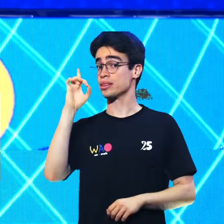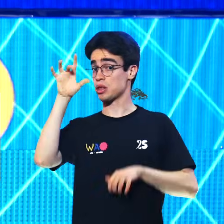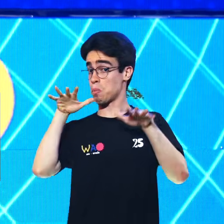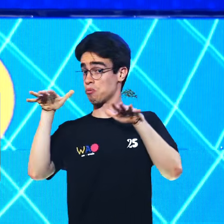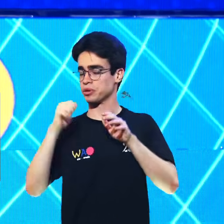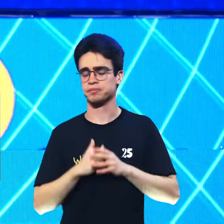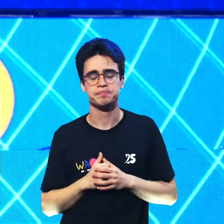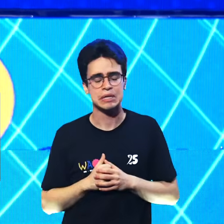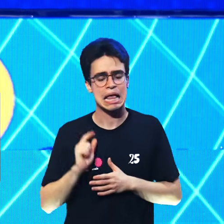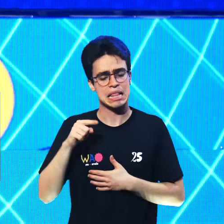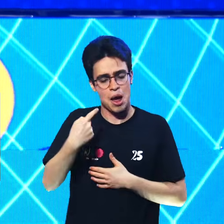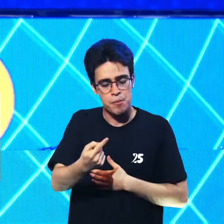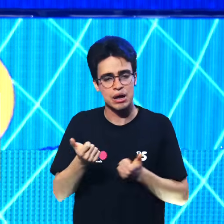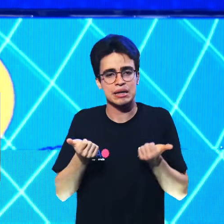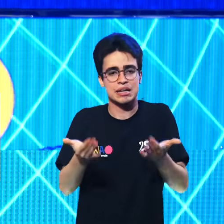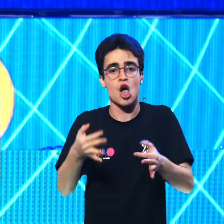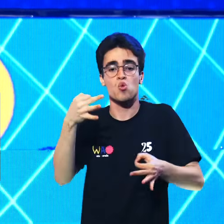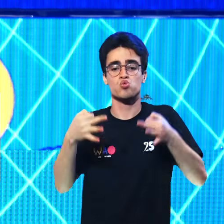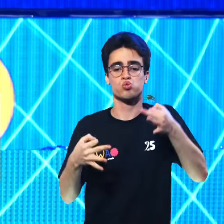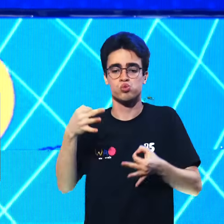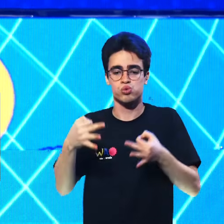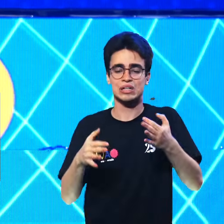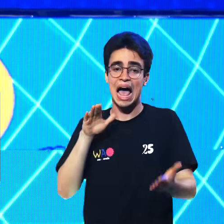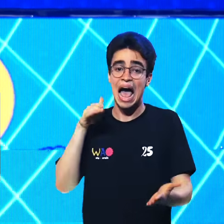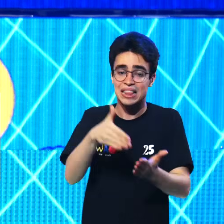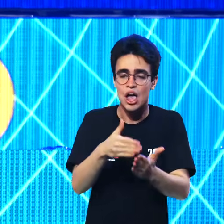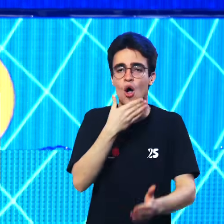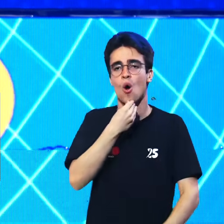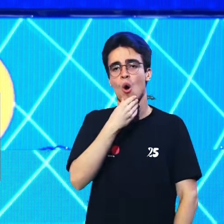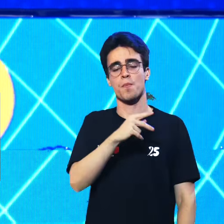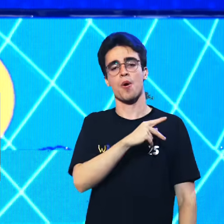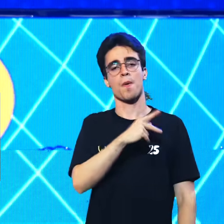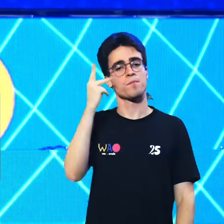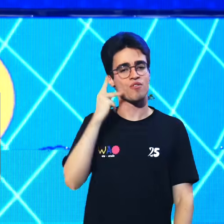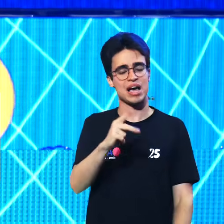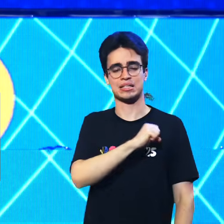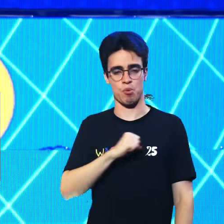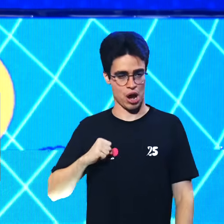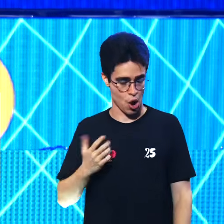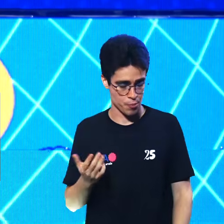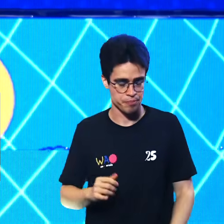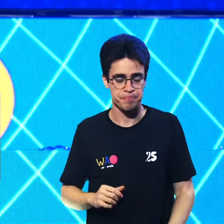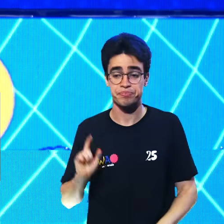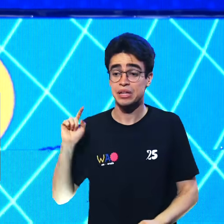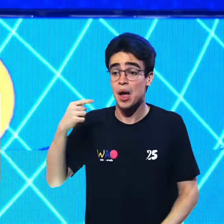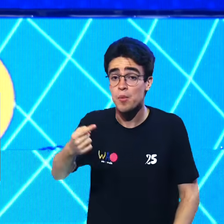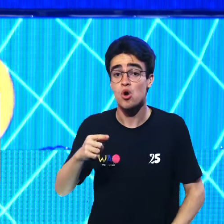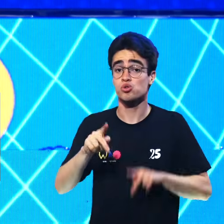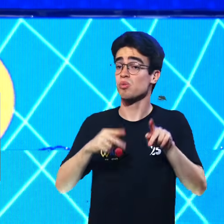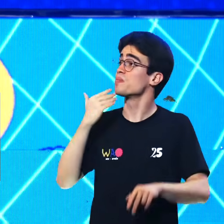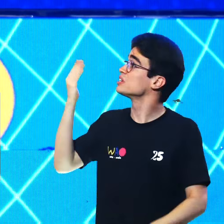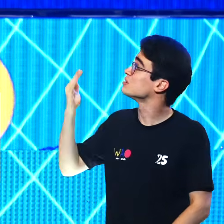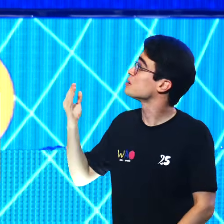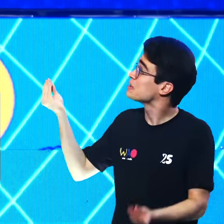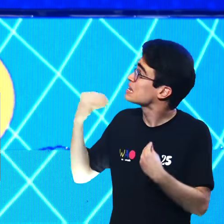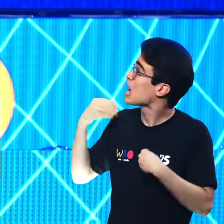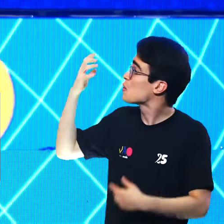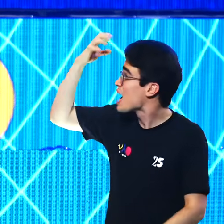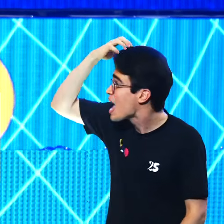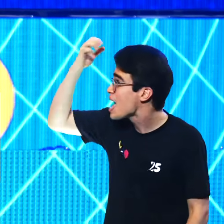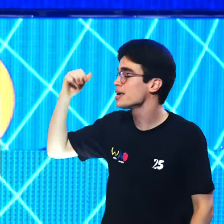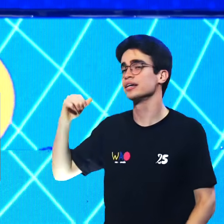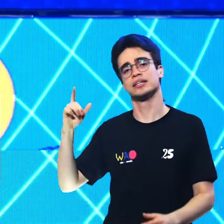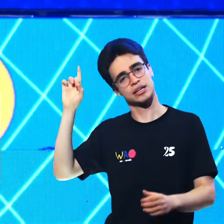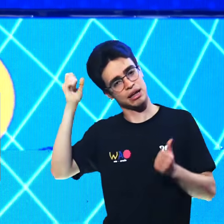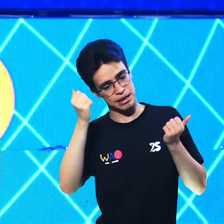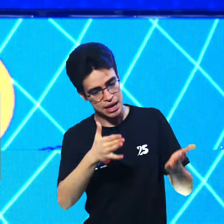ele lhes deu juízes até o tempo do profeta Samuel, movimento de Deus. Então o povo pediu um rei e Deus lhes deu